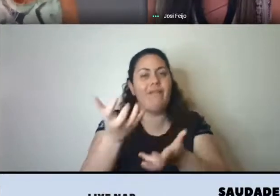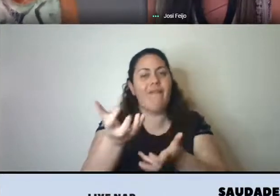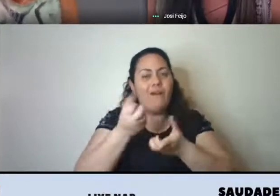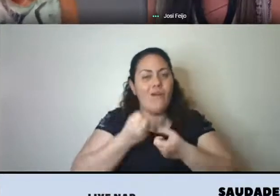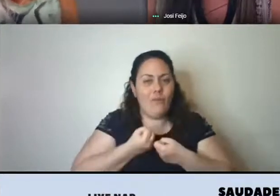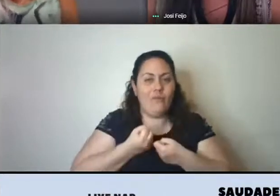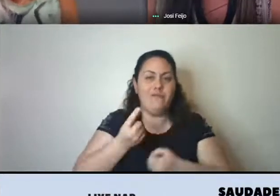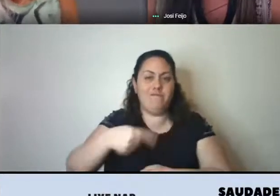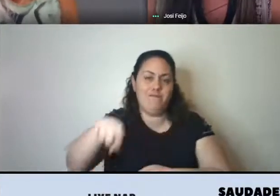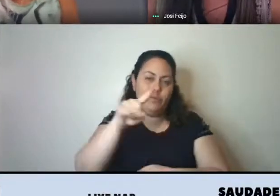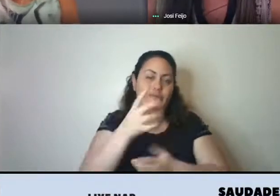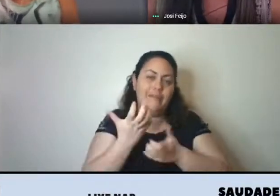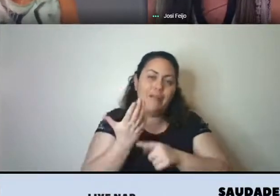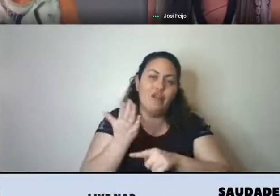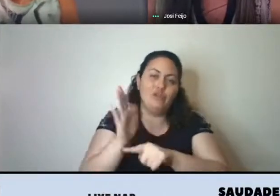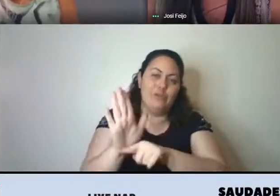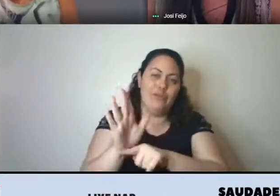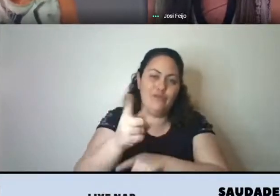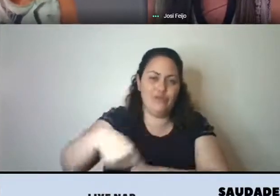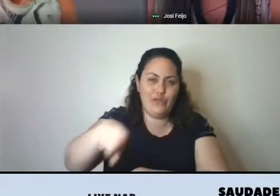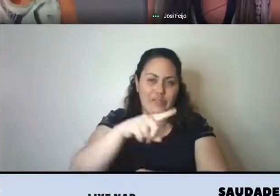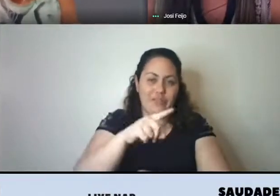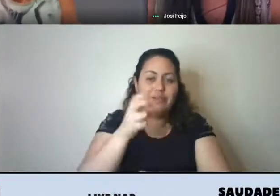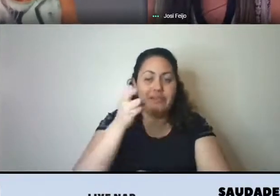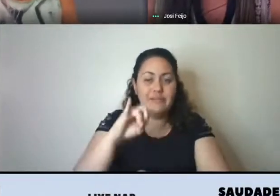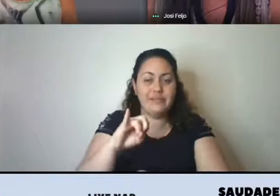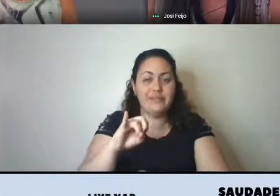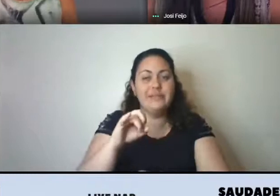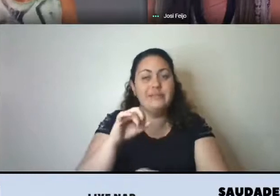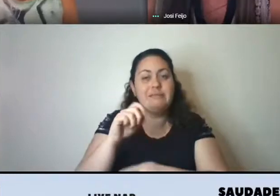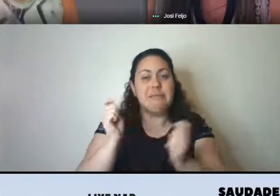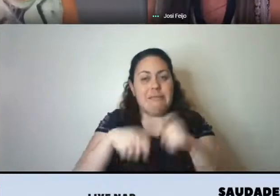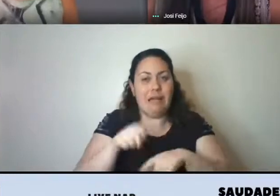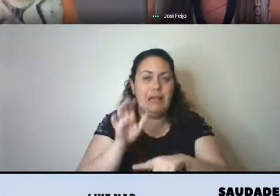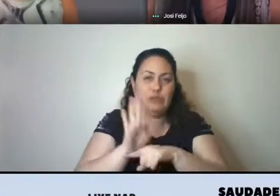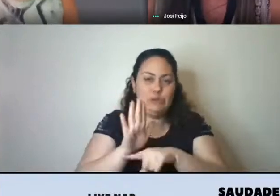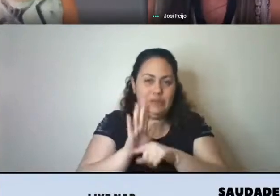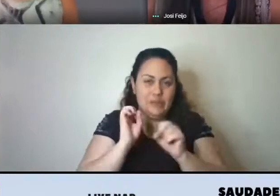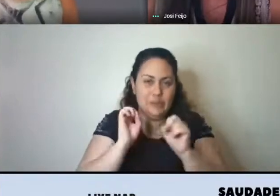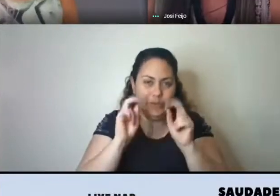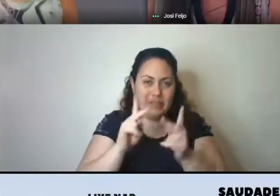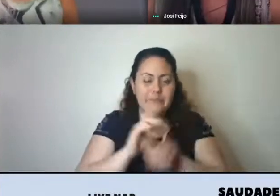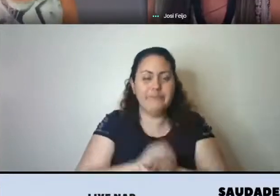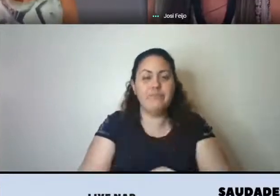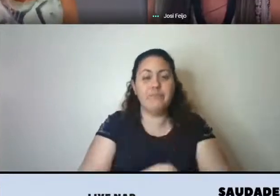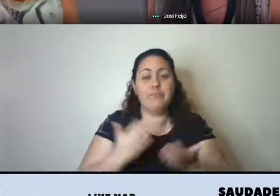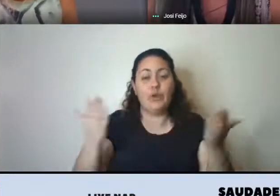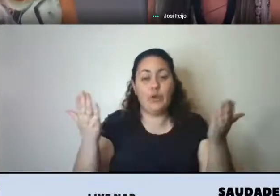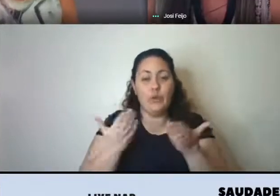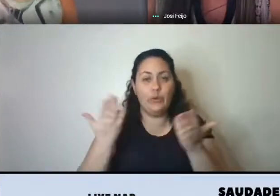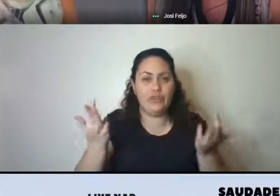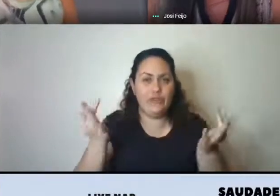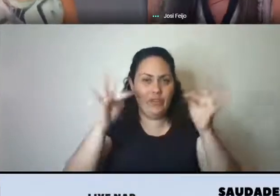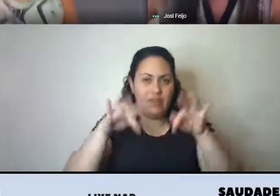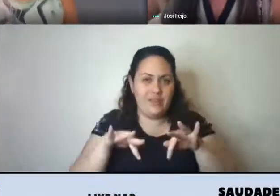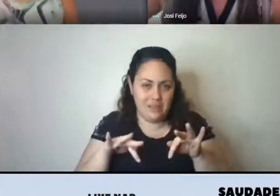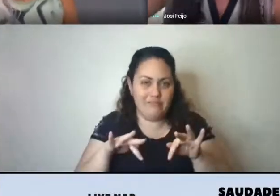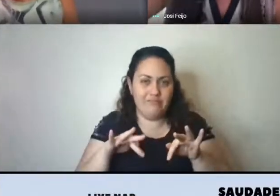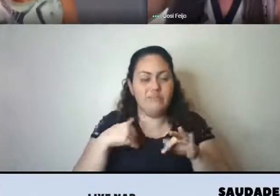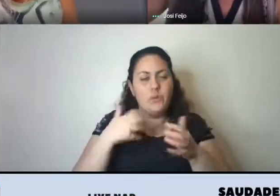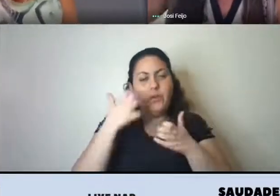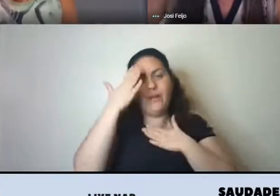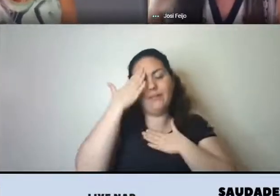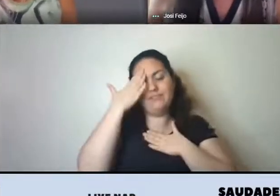de poder auxiliar, enfim, no que estiver também ao nosso alcance. Tá bem? Hoje a gente vai ficando por aqui. Queria